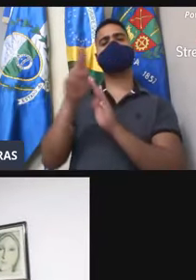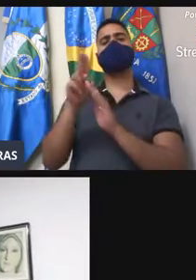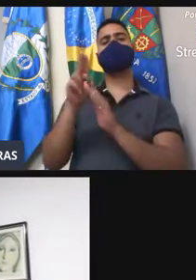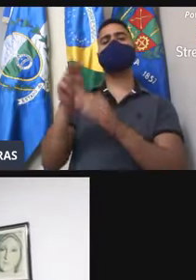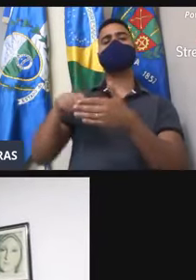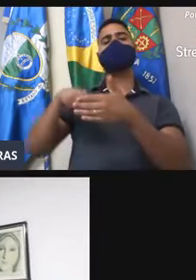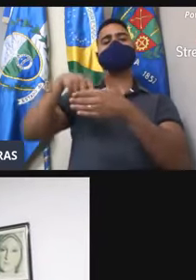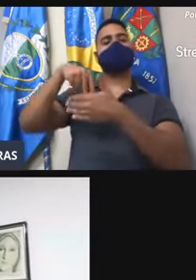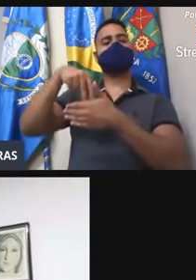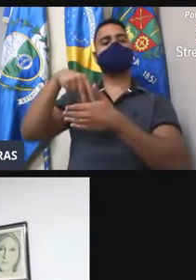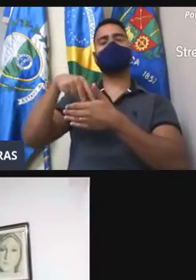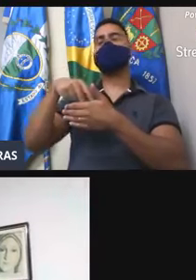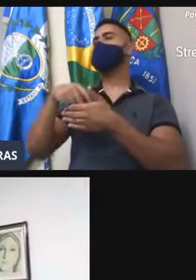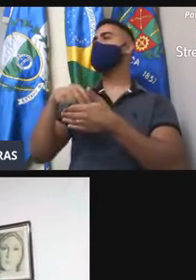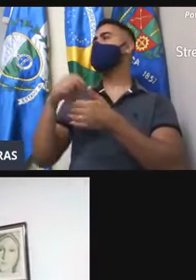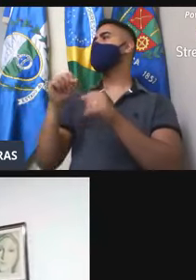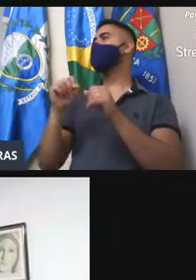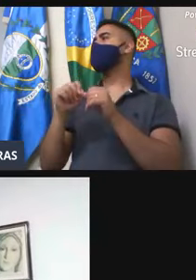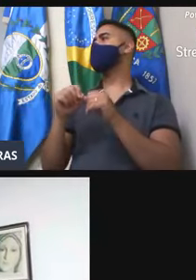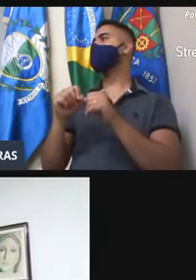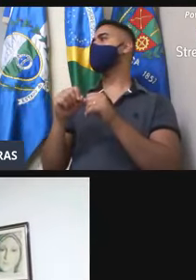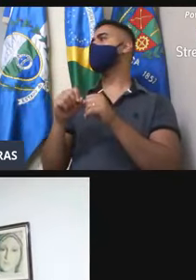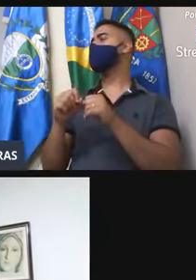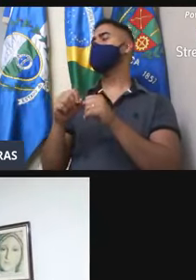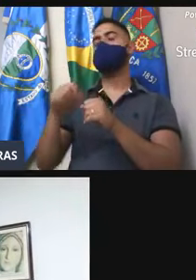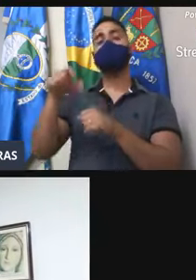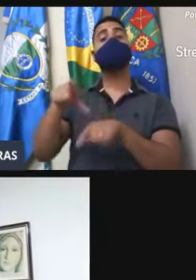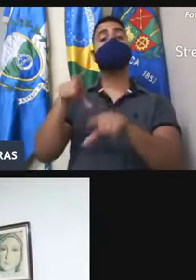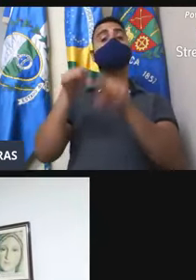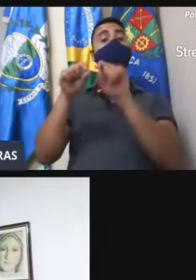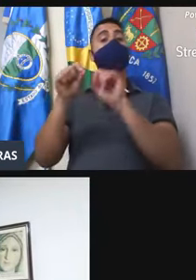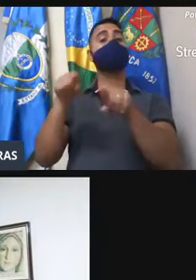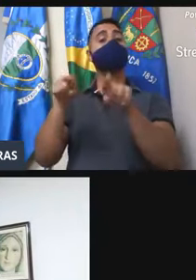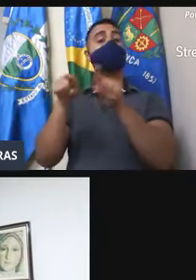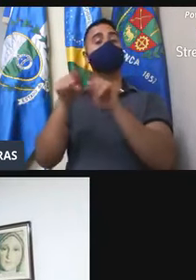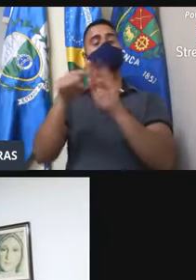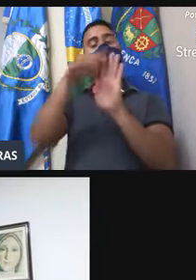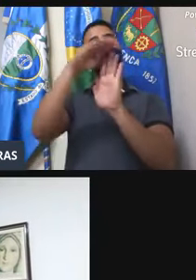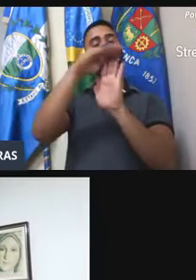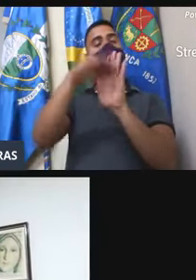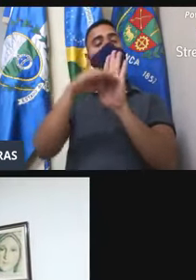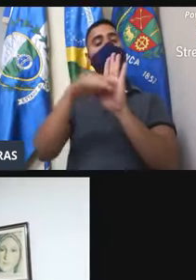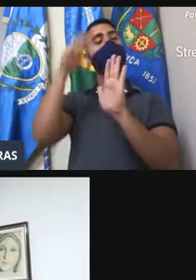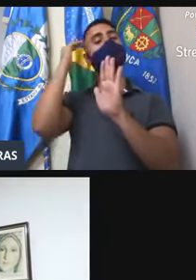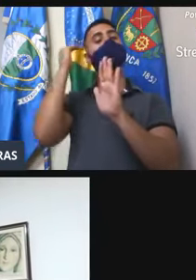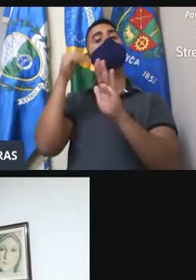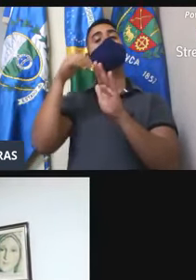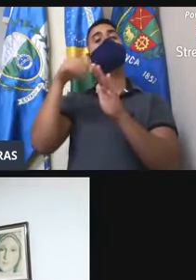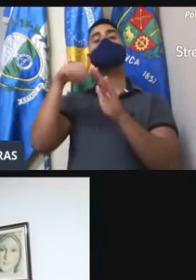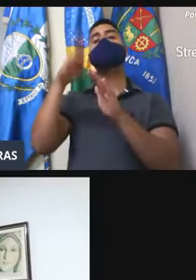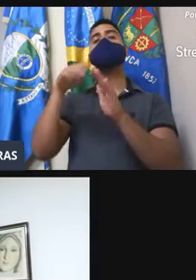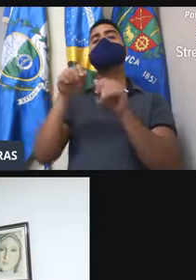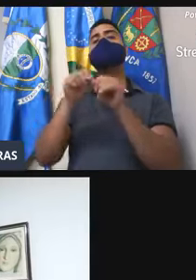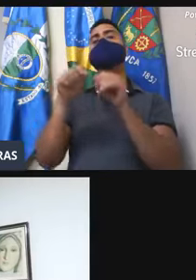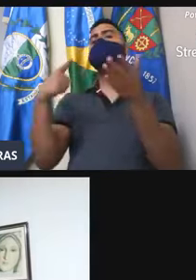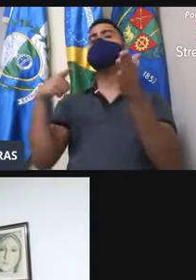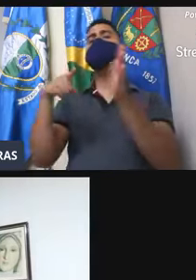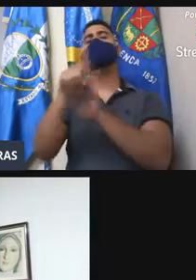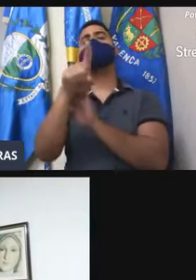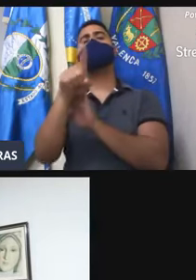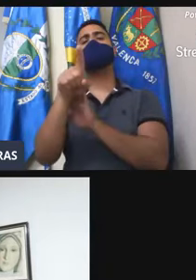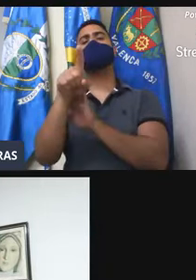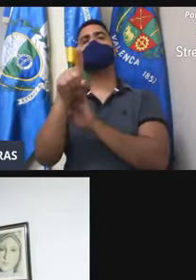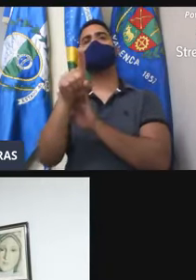sessão, nós vamos usar o mesmo critério, a mesma listagem para a ordem dos vereadores que queiram fazer